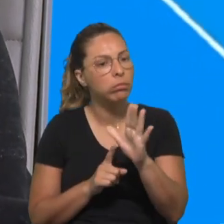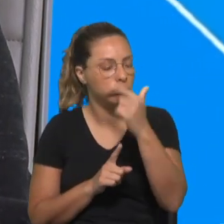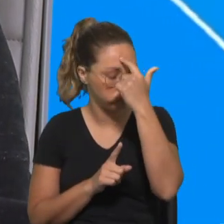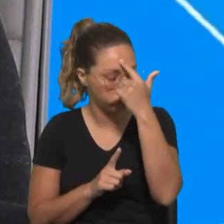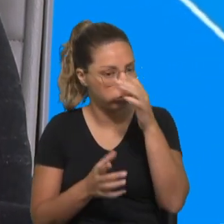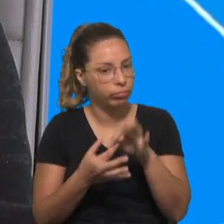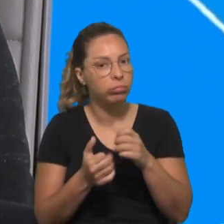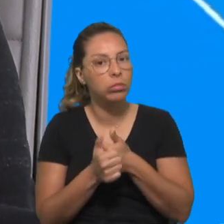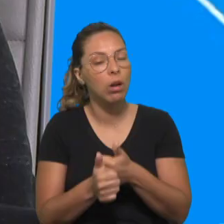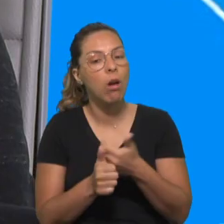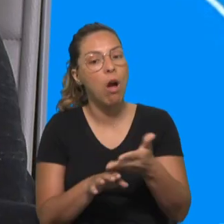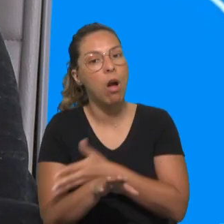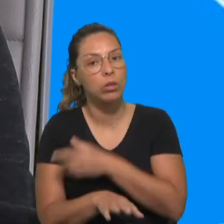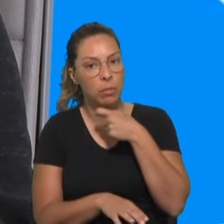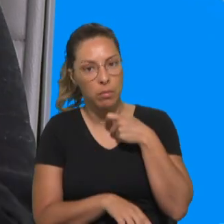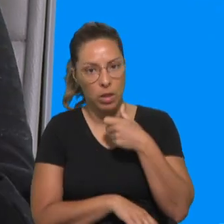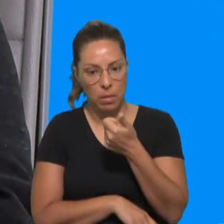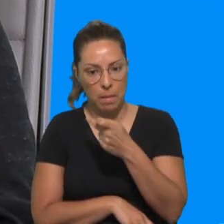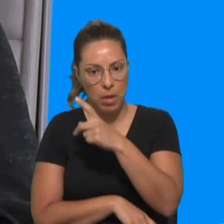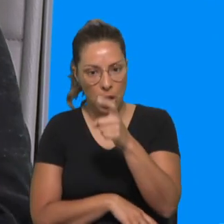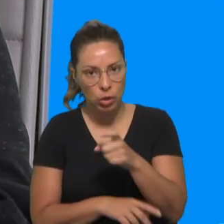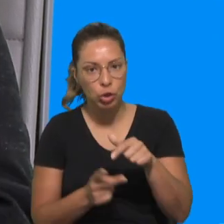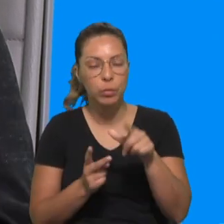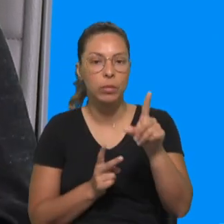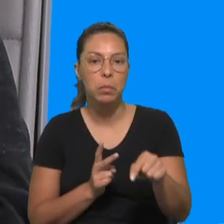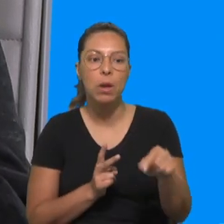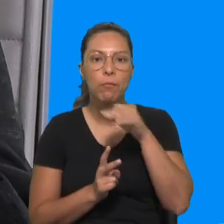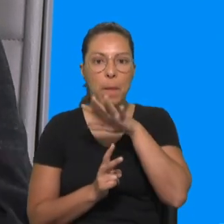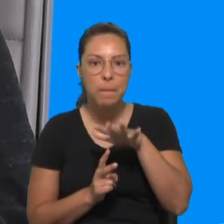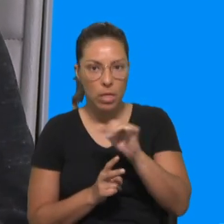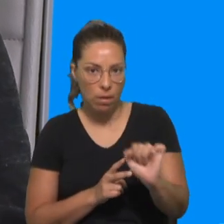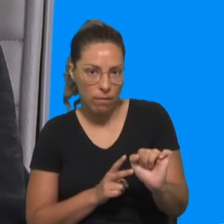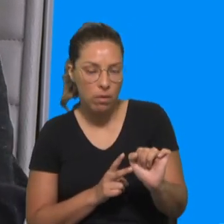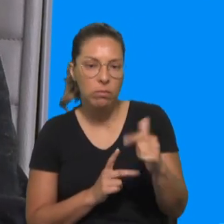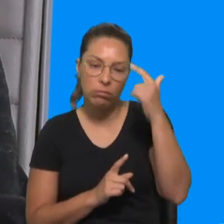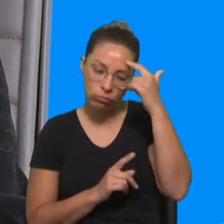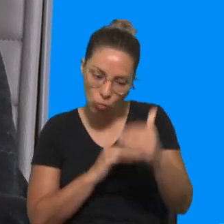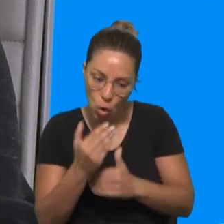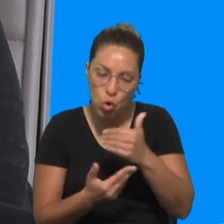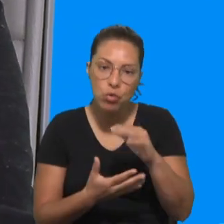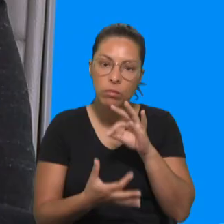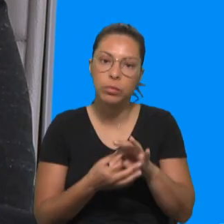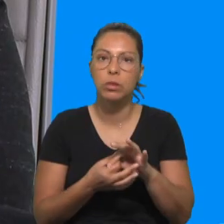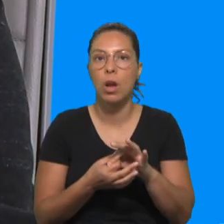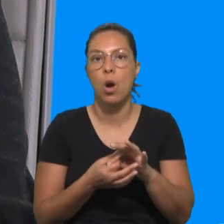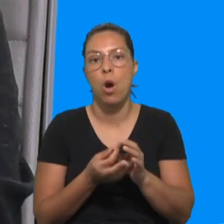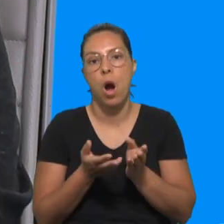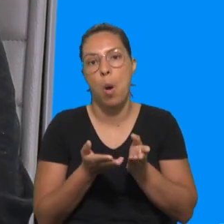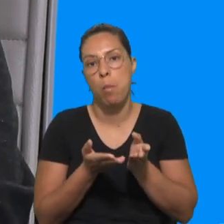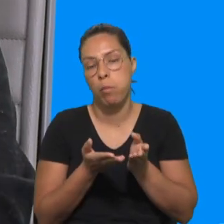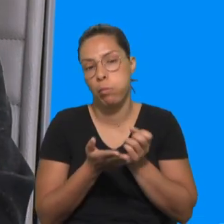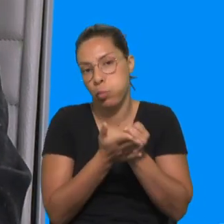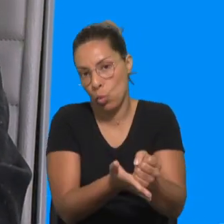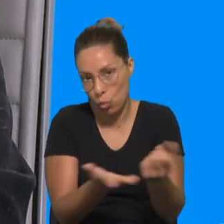entre o pensar do Padre Brás sobre a família e os meios que criou e que desenvolveu para apoiar a família e aquilo que é